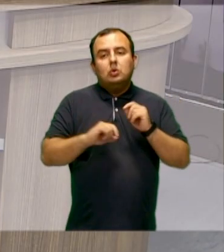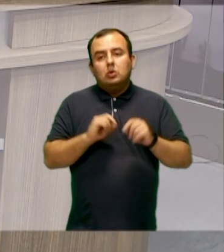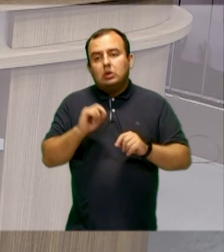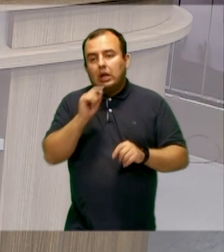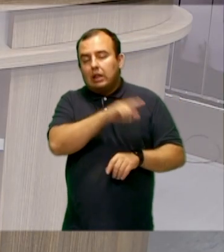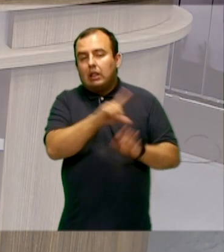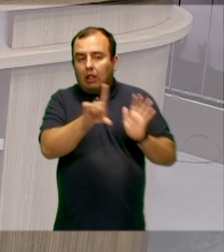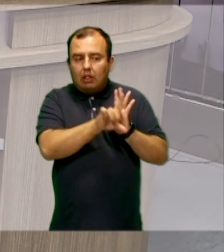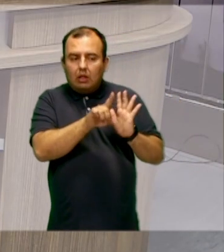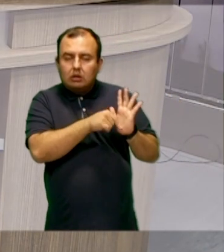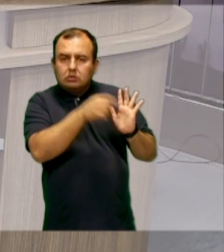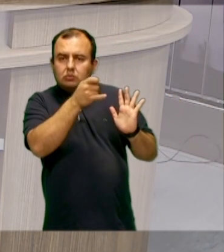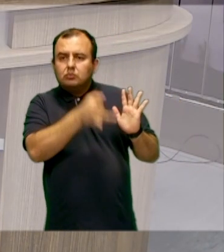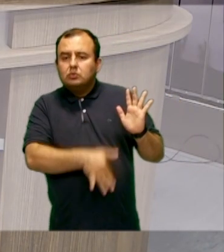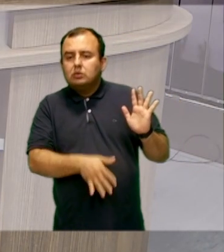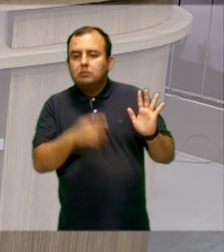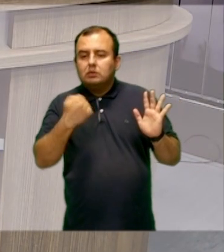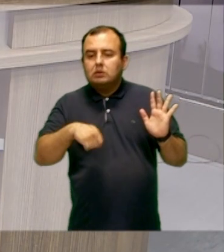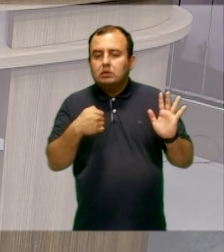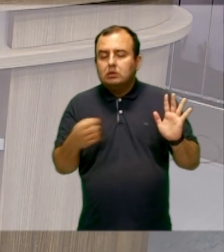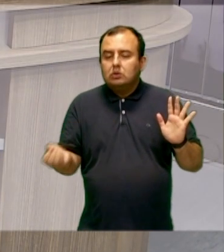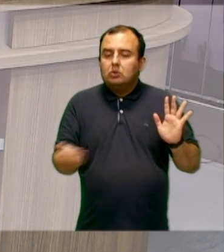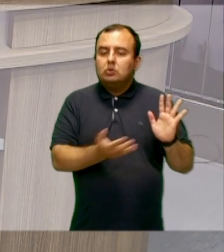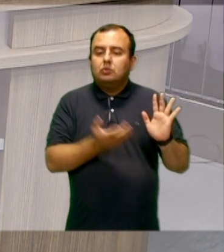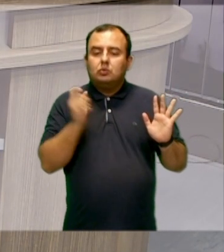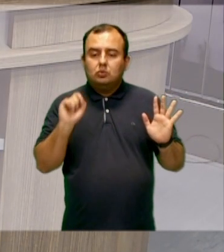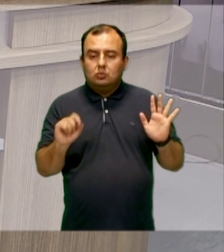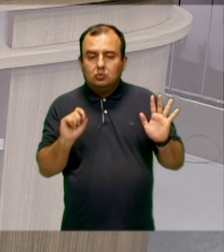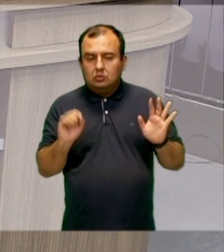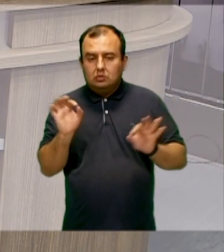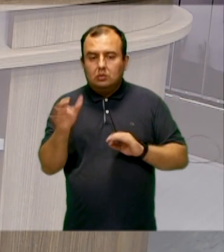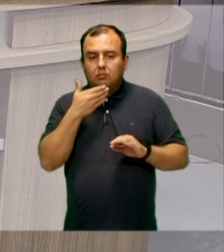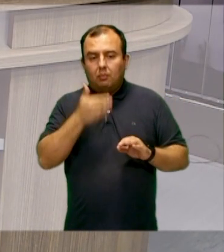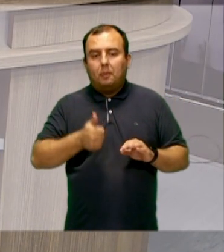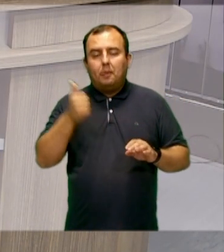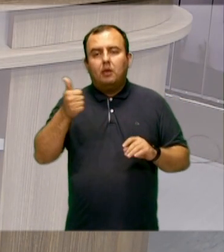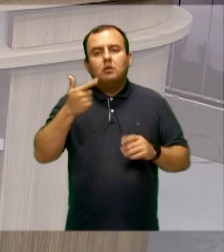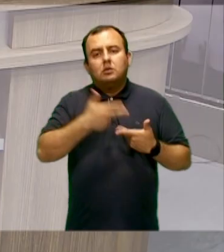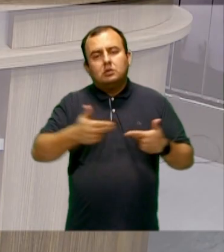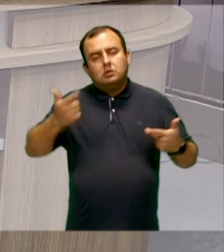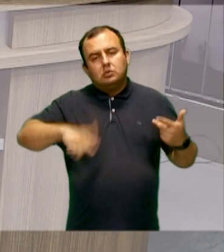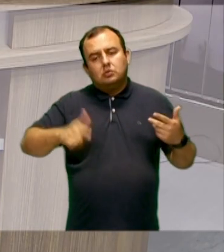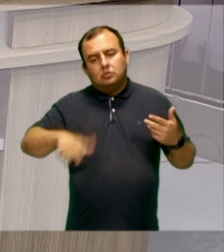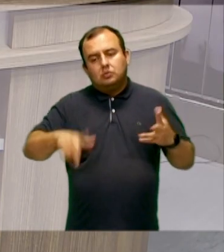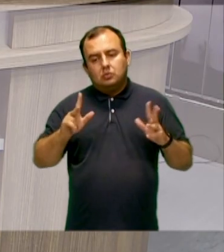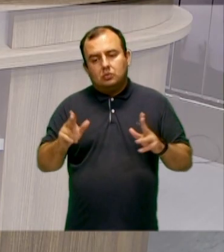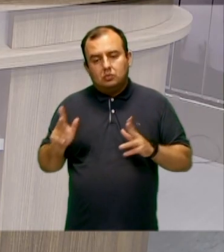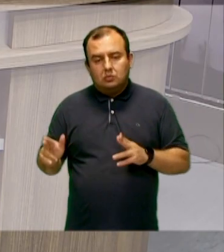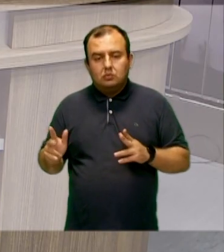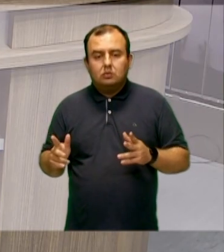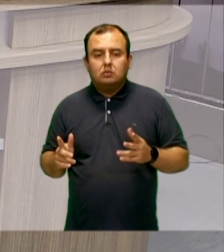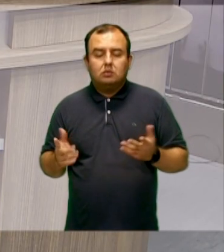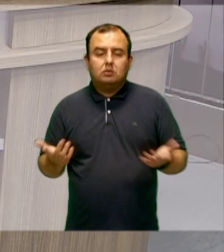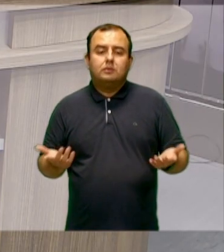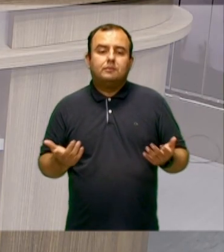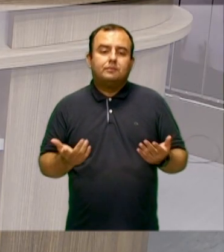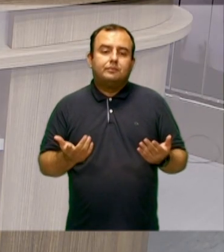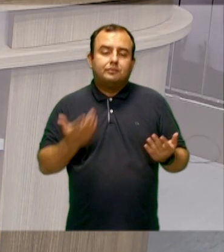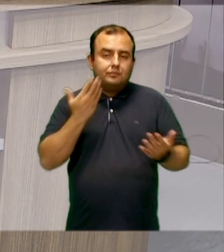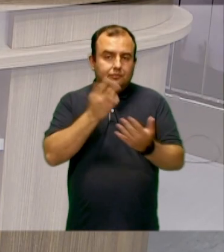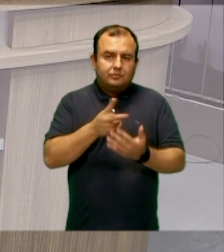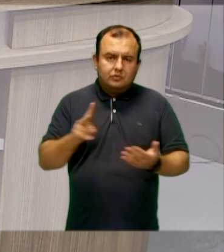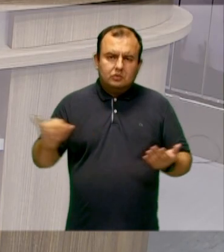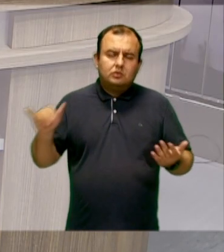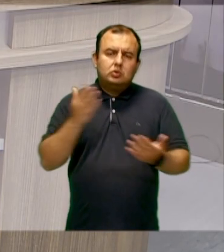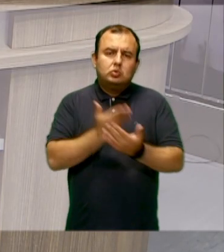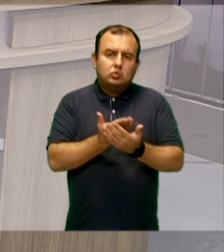da lei, o que a lei precisa ser modernizada, melhorada, tem coisa repetida, não tem coisa repetida dentro da lei. Então, vamos estudar